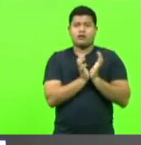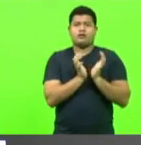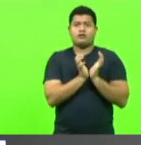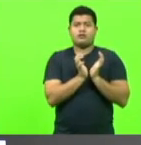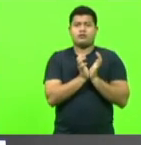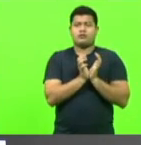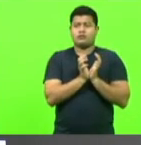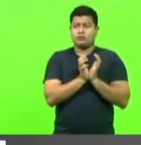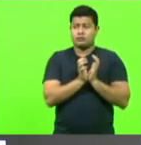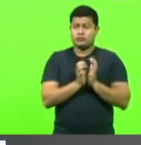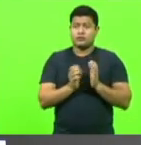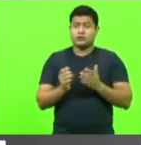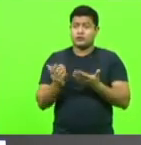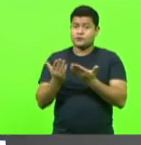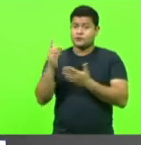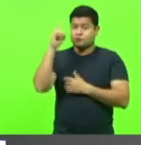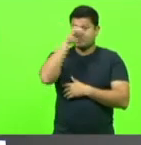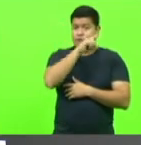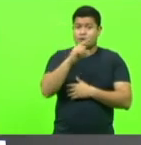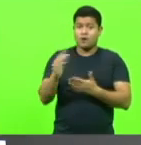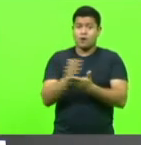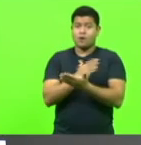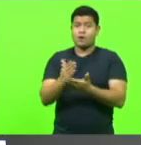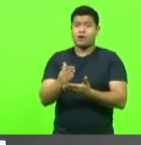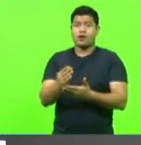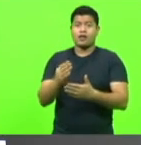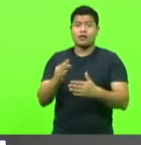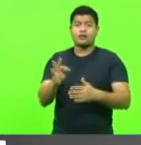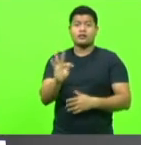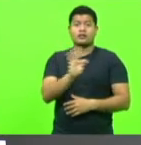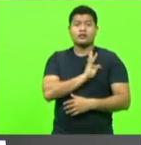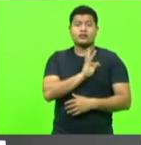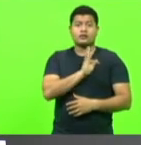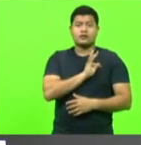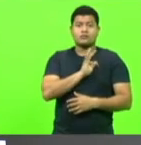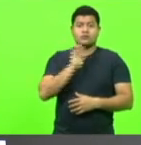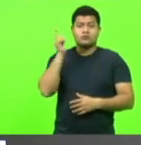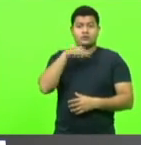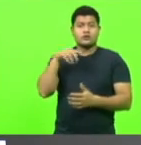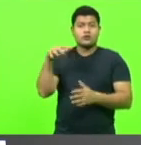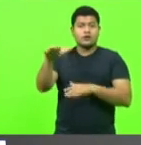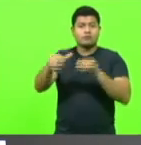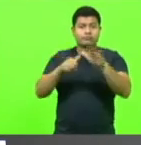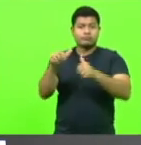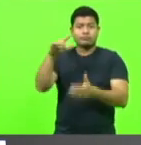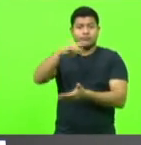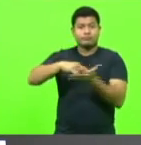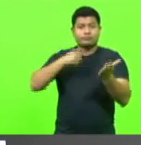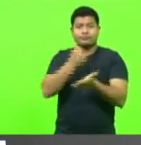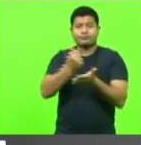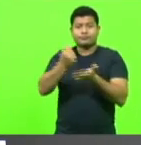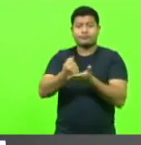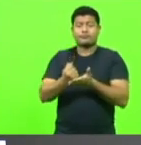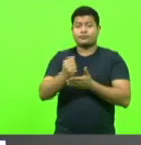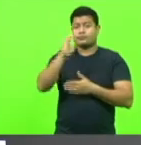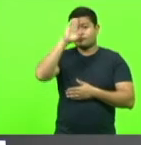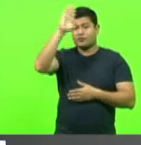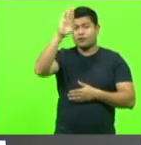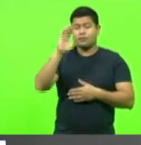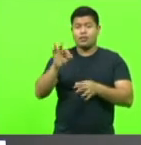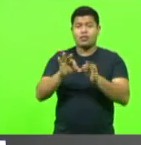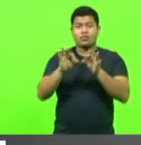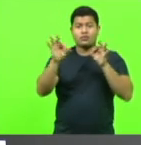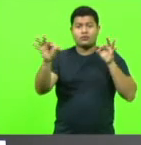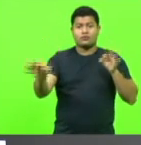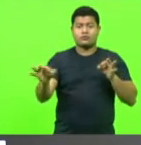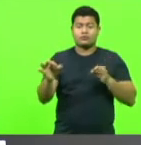rapaz a dificuldade de encontrar alguns técnicos para preencher suas equipes principalmente bem no interior